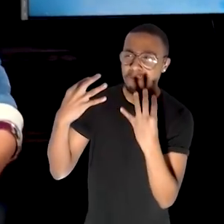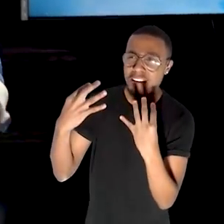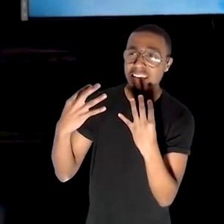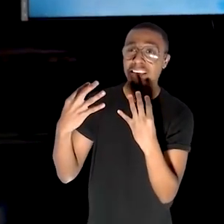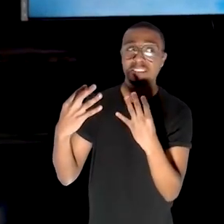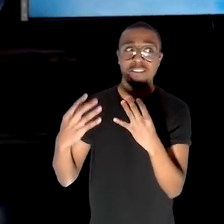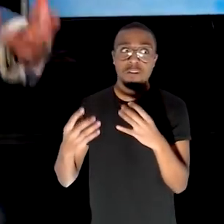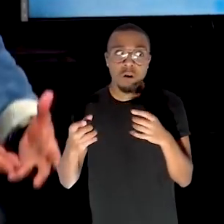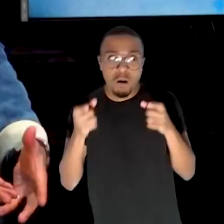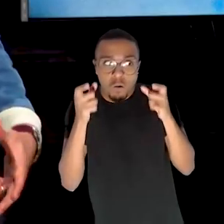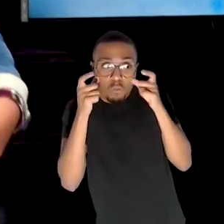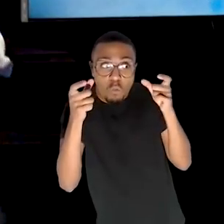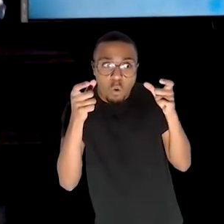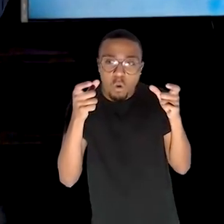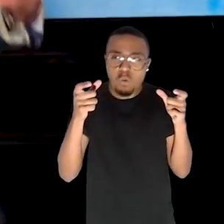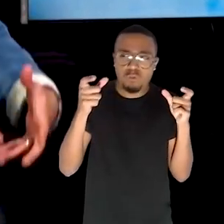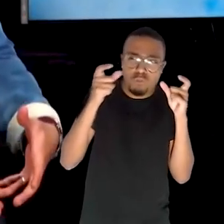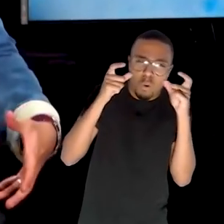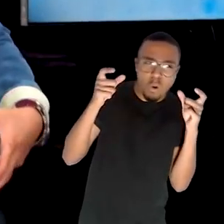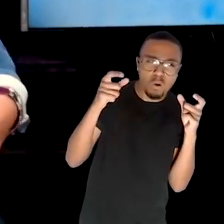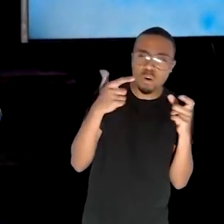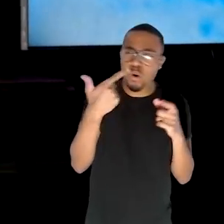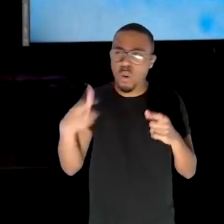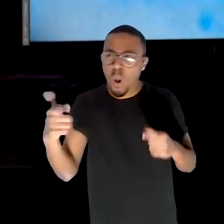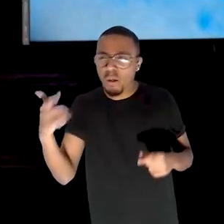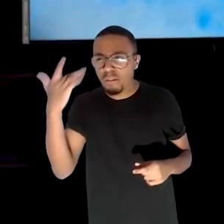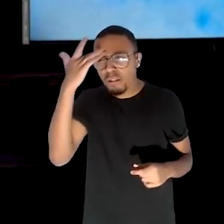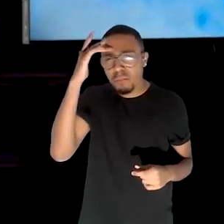observado, notado, citado,